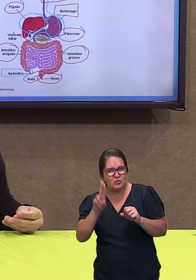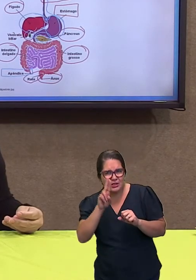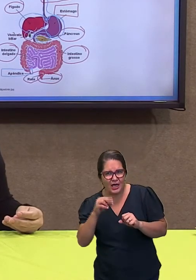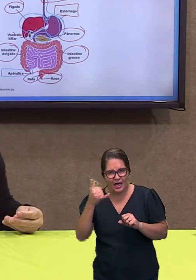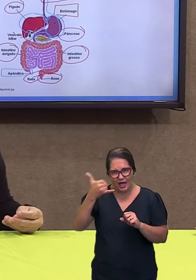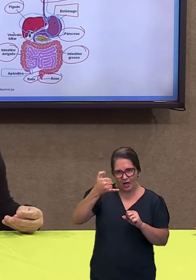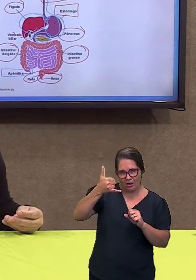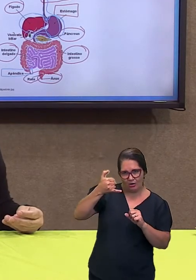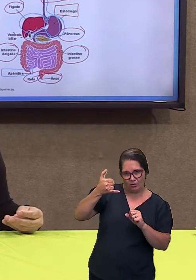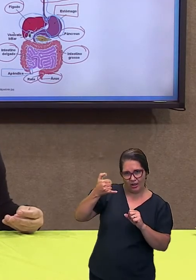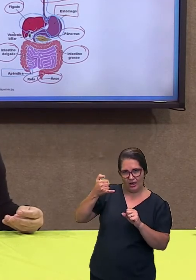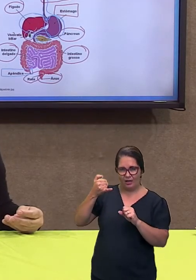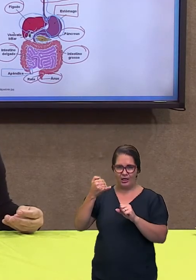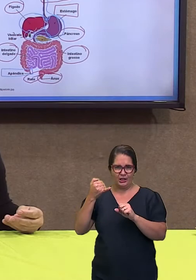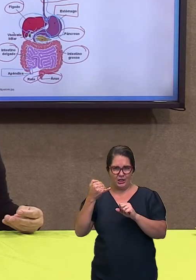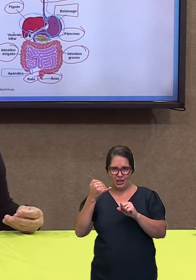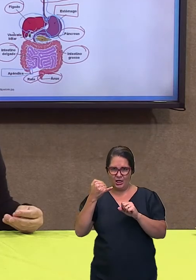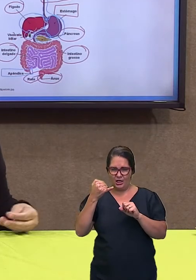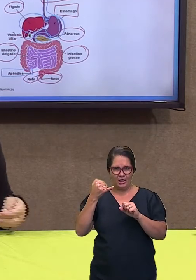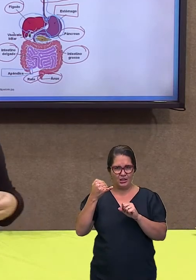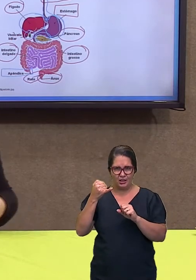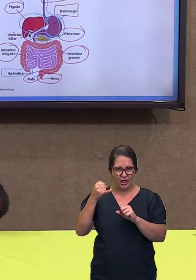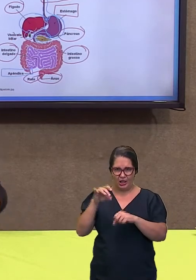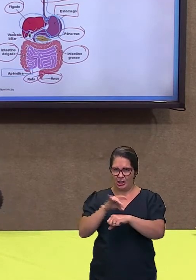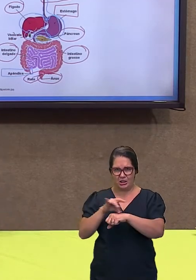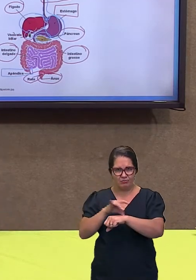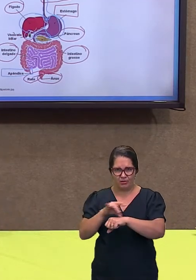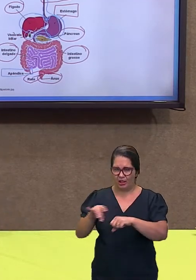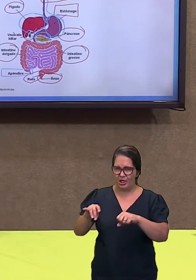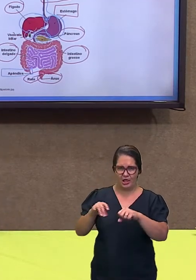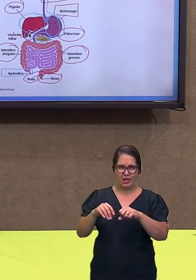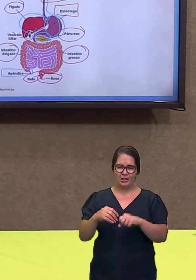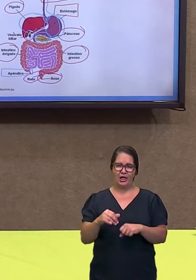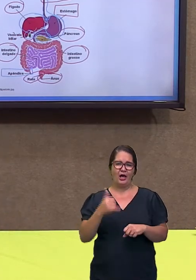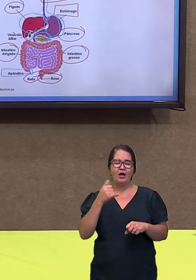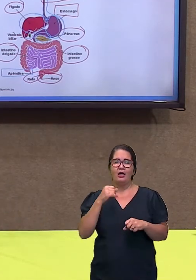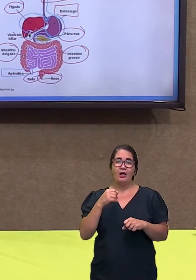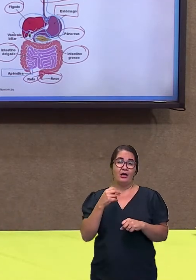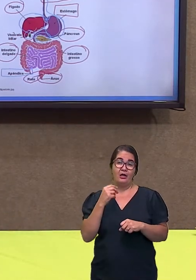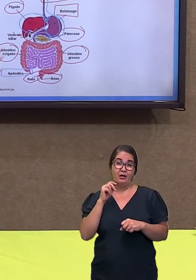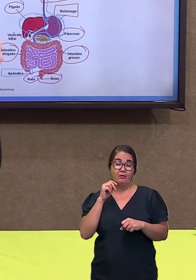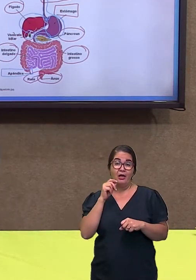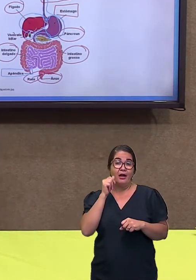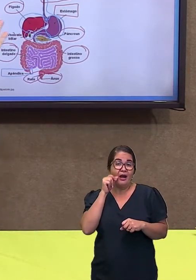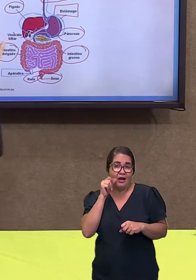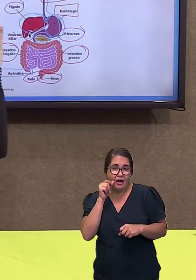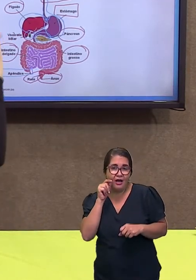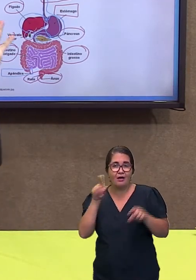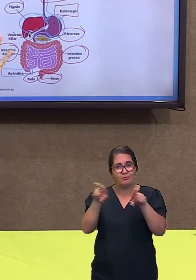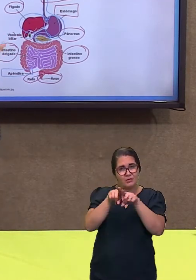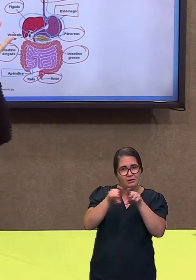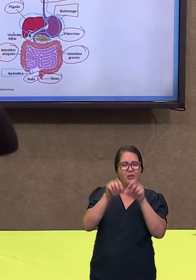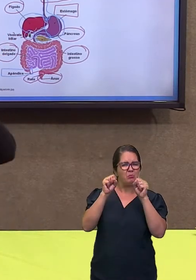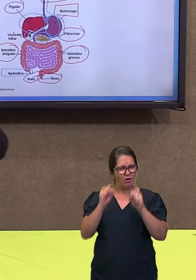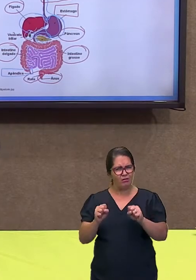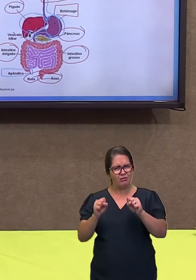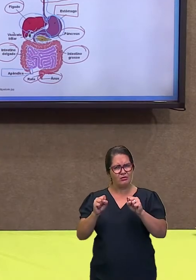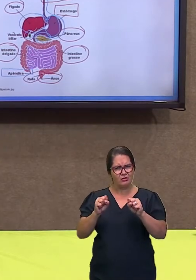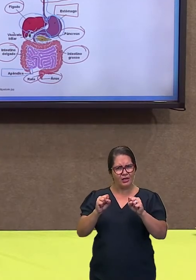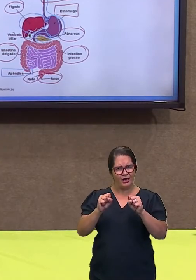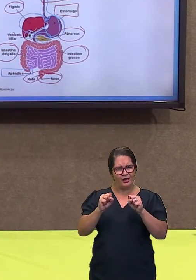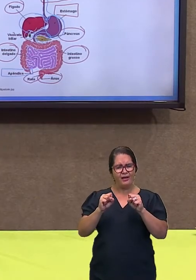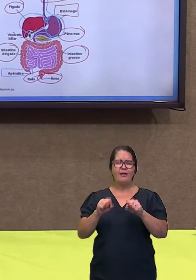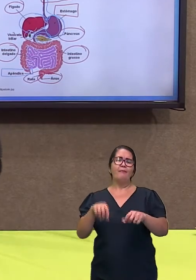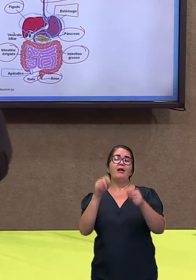caneta. Tudo isso a gente vai usar o material que a gente tem em casa, tá, gente? E aí,